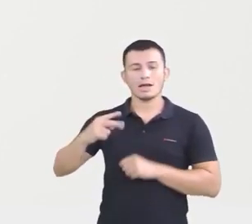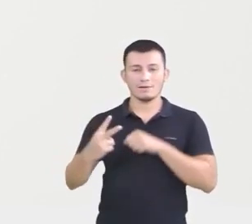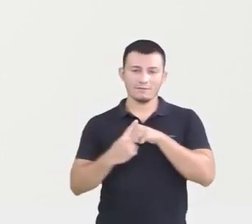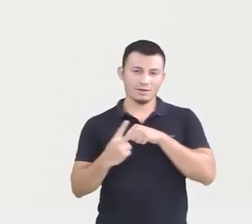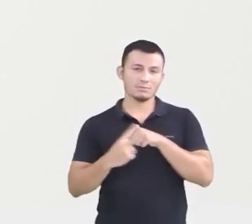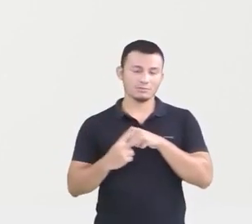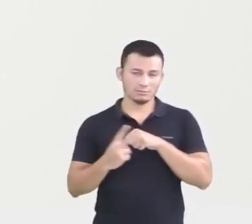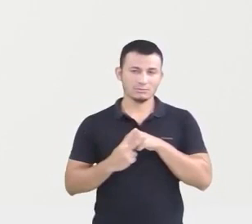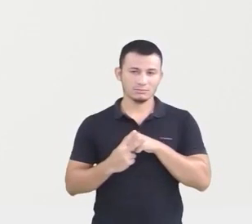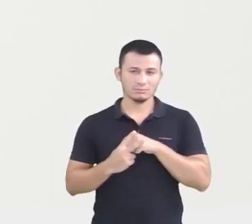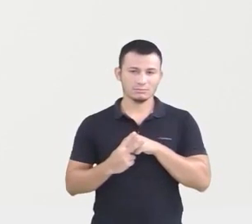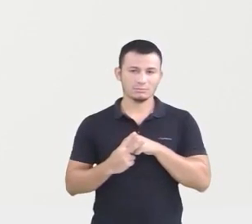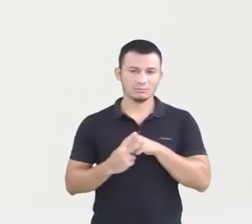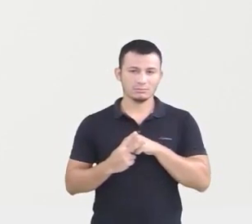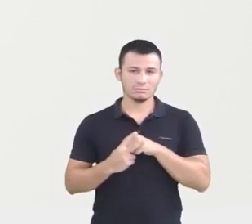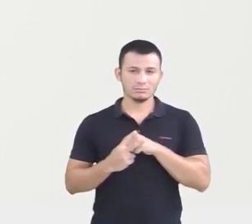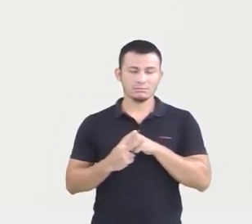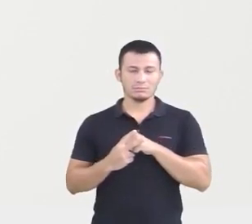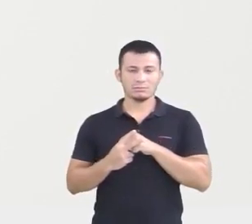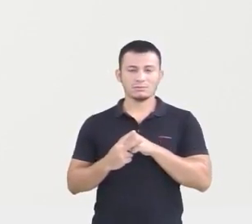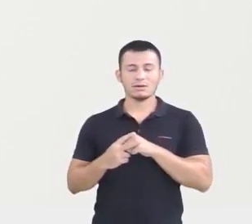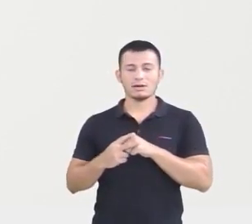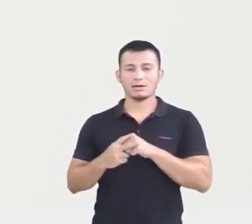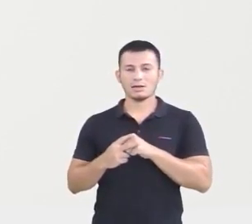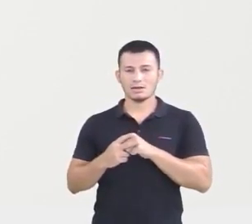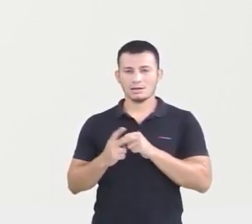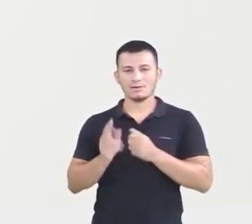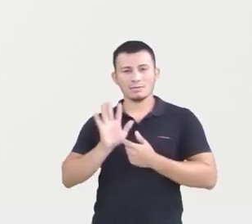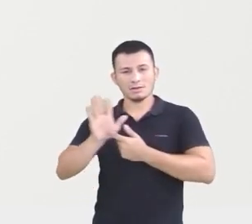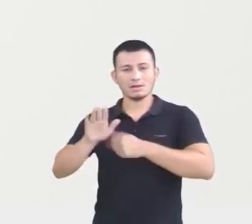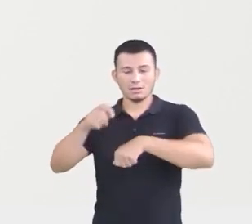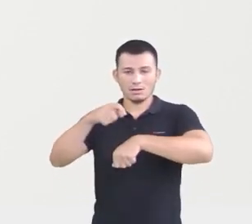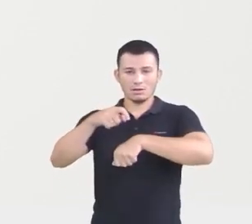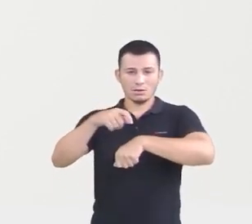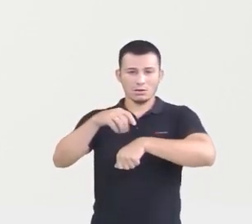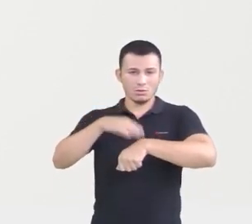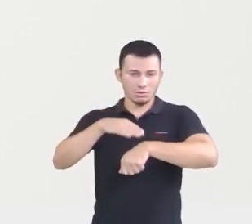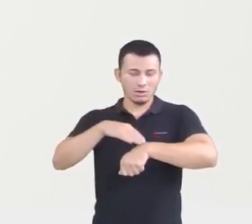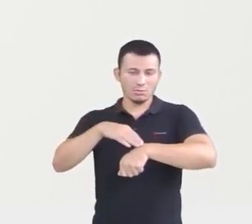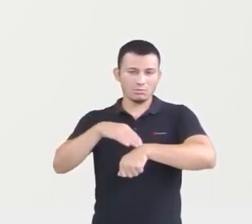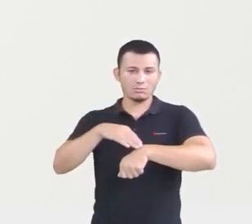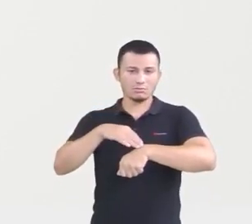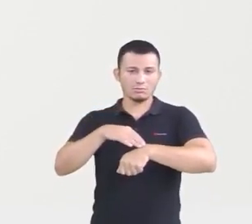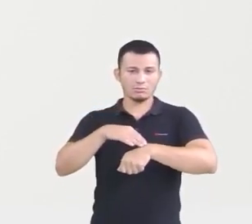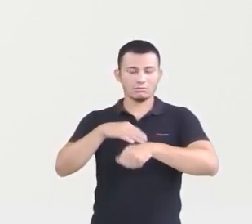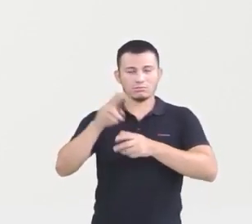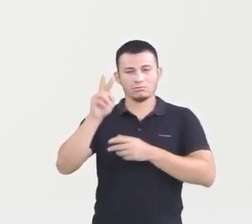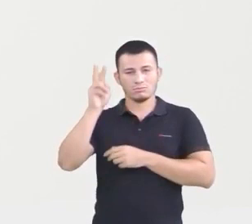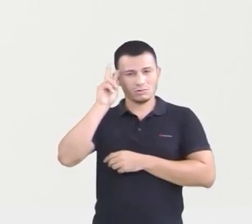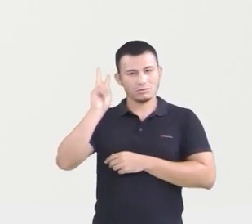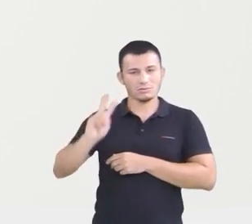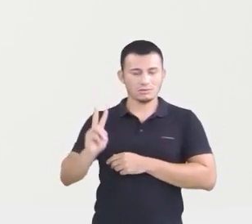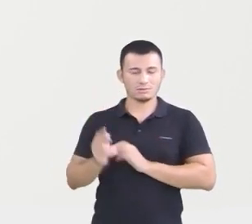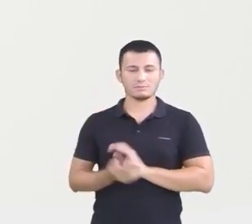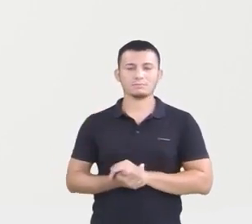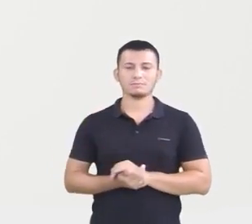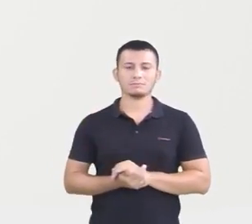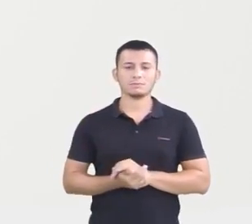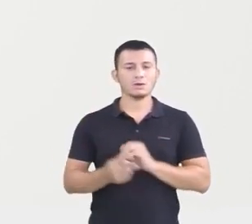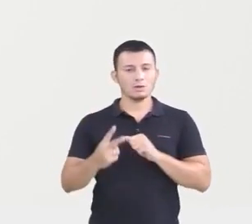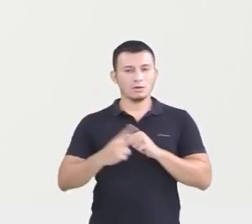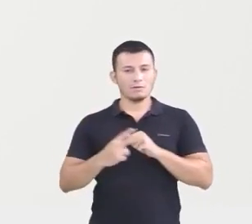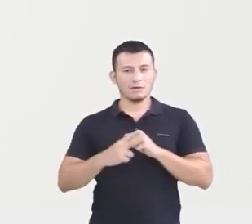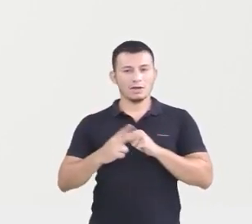verbos que vão indicar o tempo da história. A maioria dos verbos aqui está